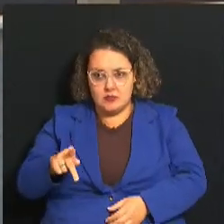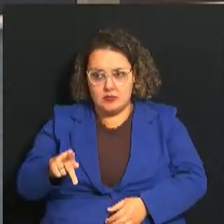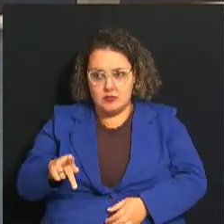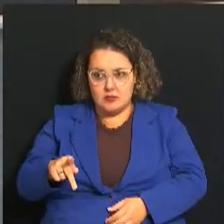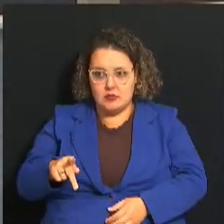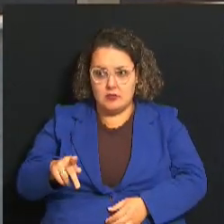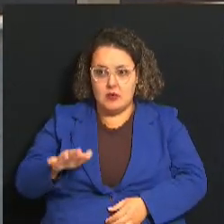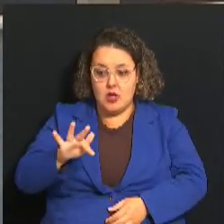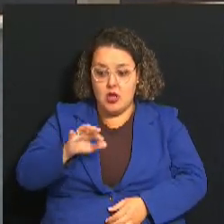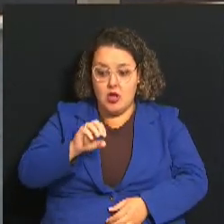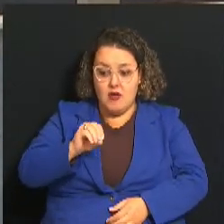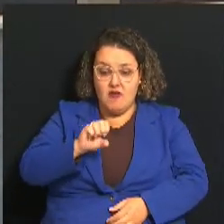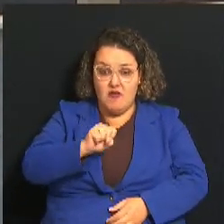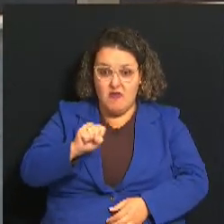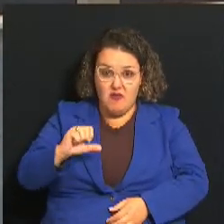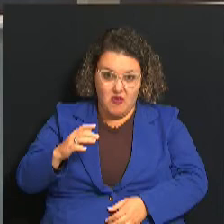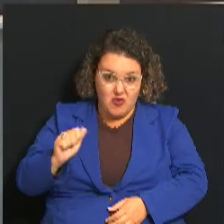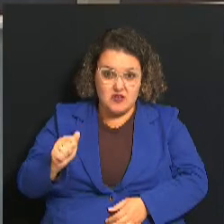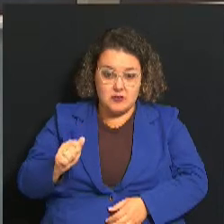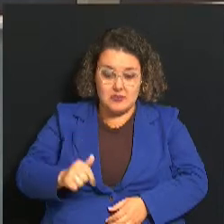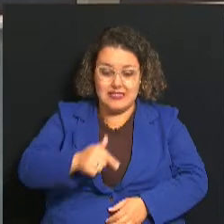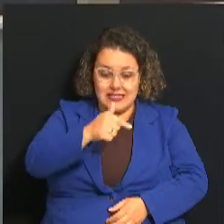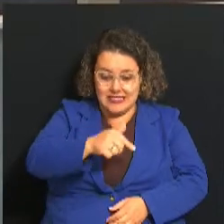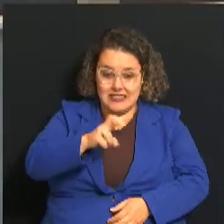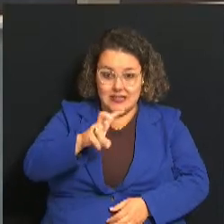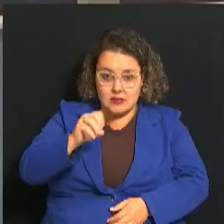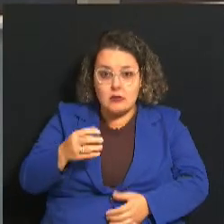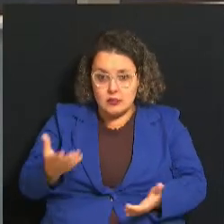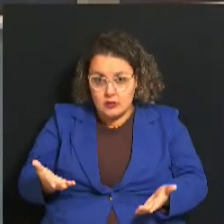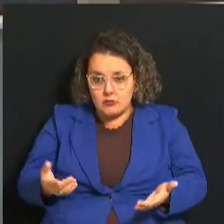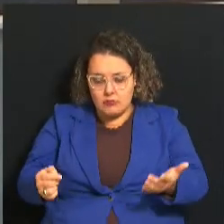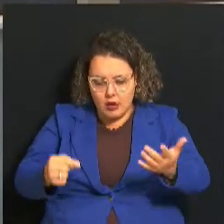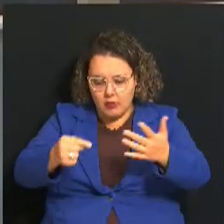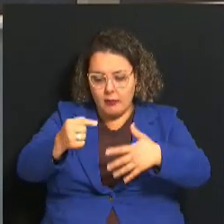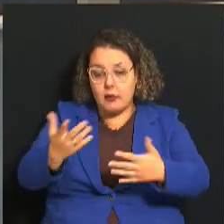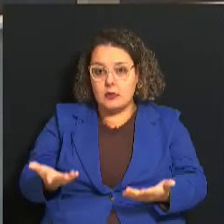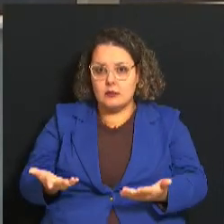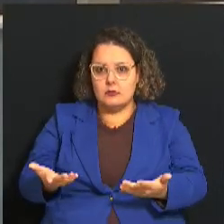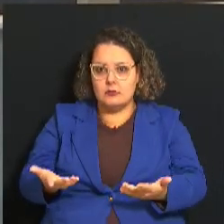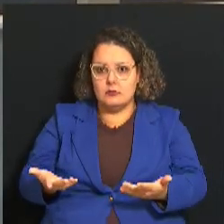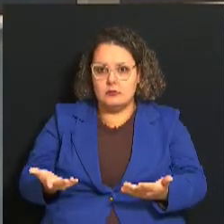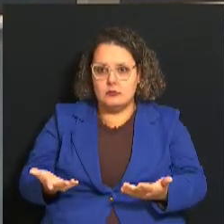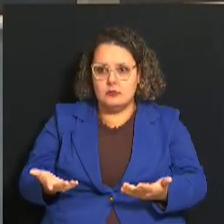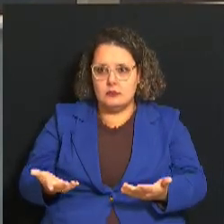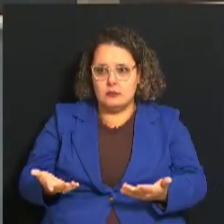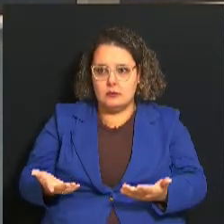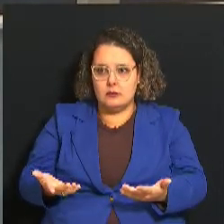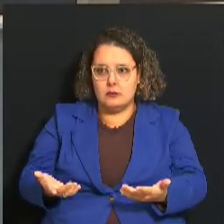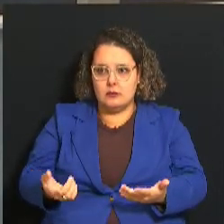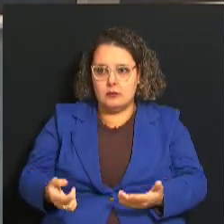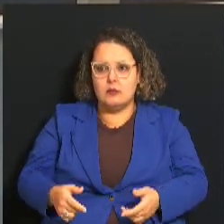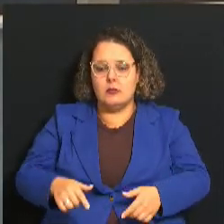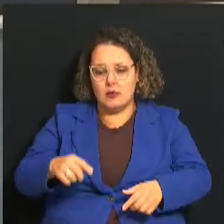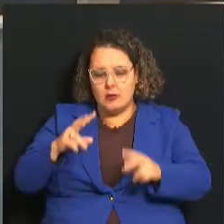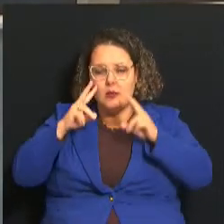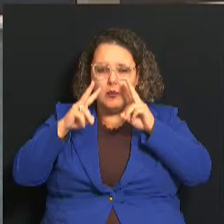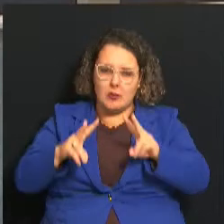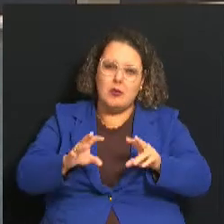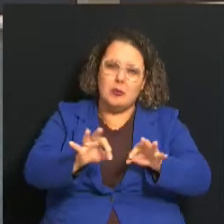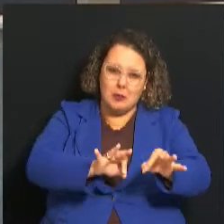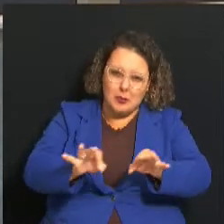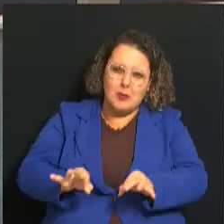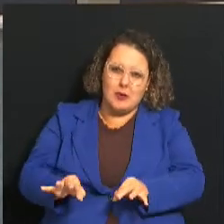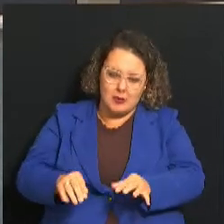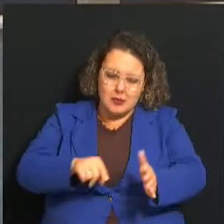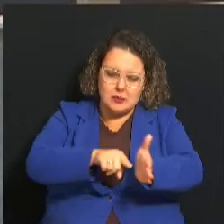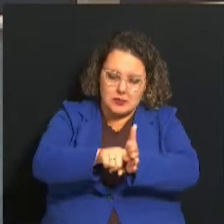para 750 pessoas, entendeu? E aí vai. Então, vamos pegar o que tem, vamos arrumar e vamos estudar.